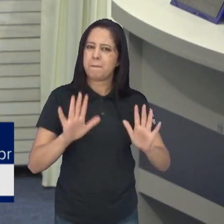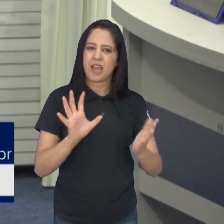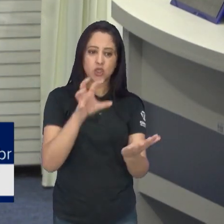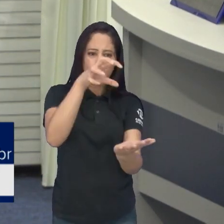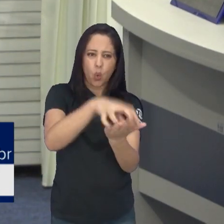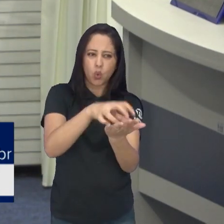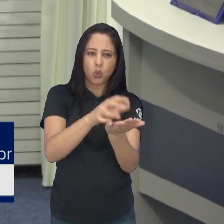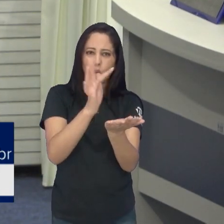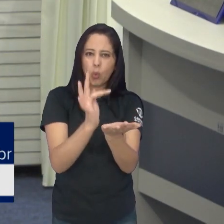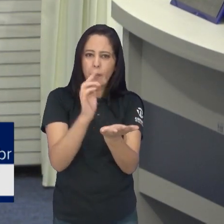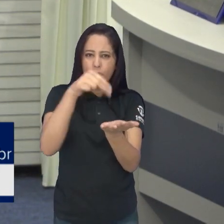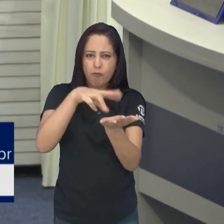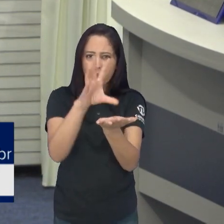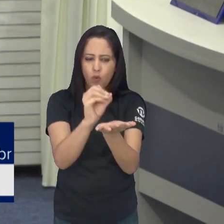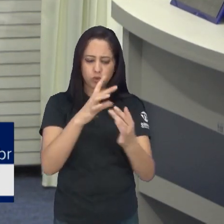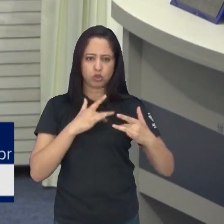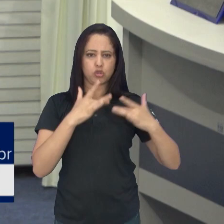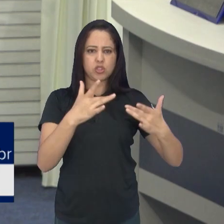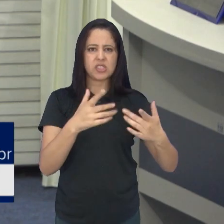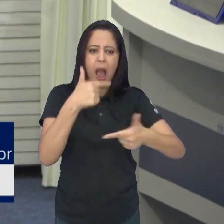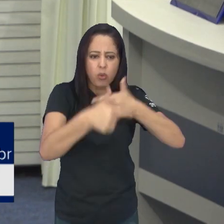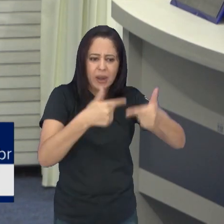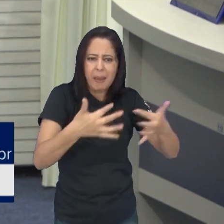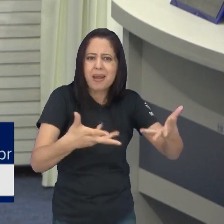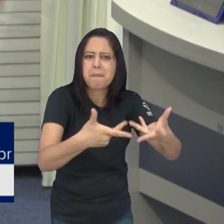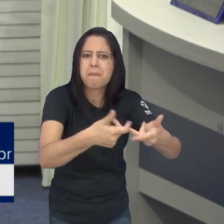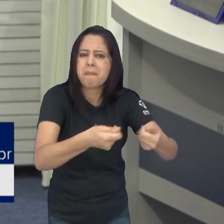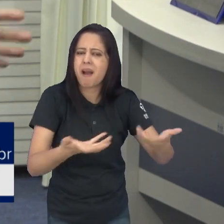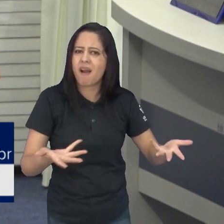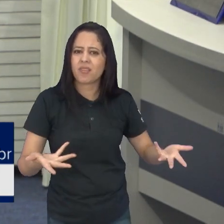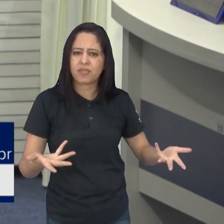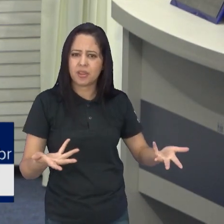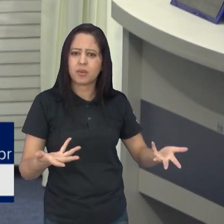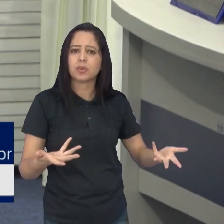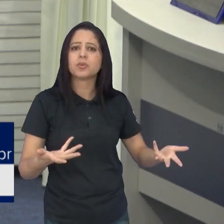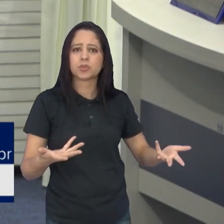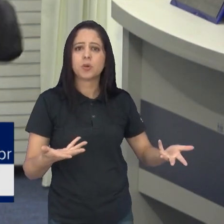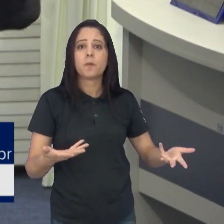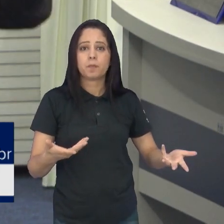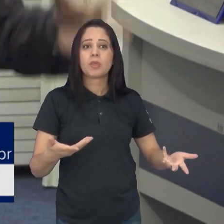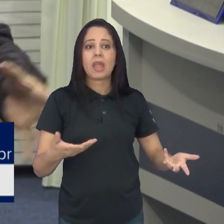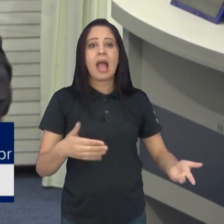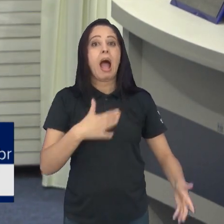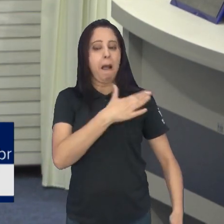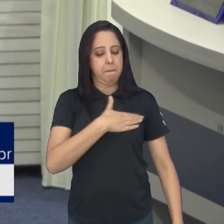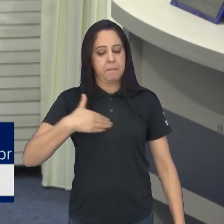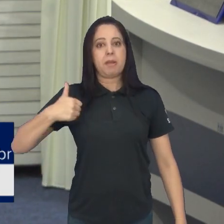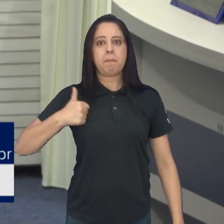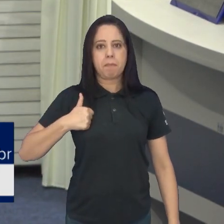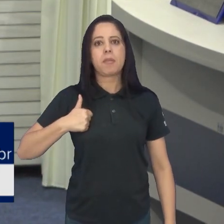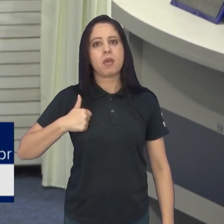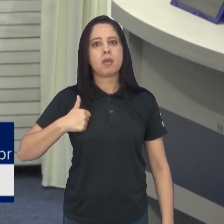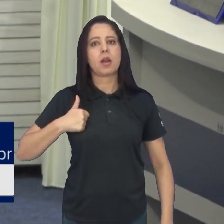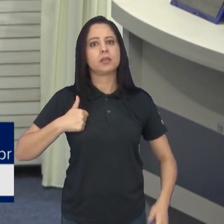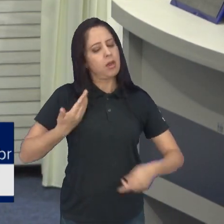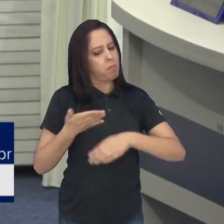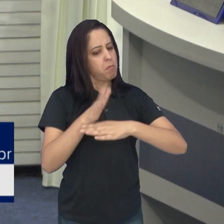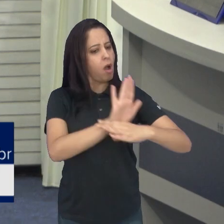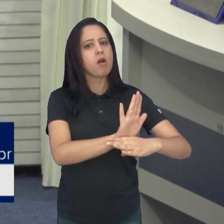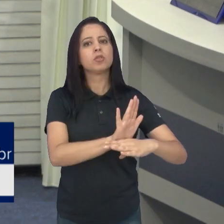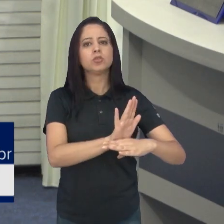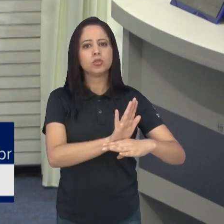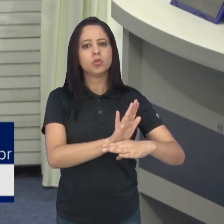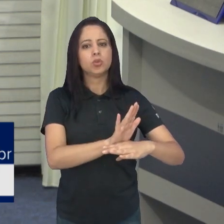que aquela equipe faz do Fundo Social. Belíssimo, através da primeira-dama e toda a equipe, e ajudando as populações que mais...